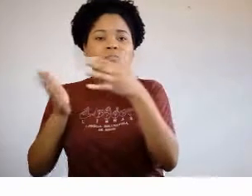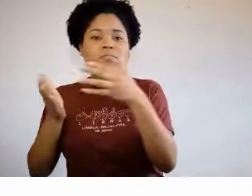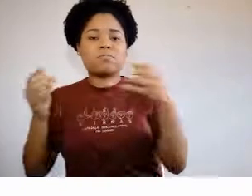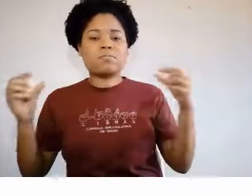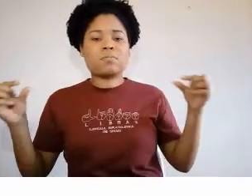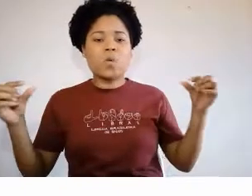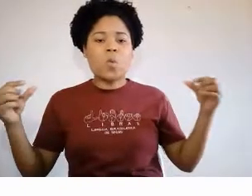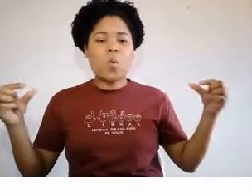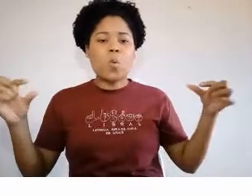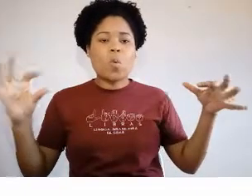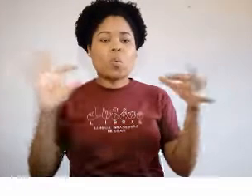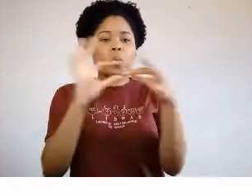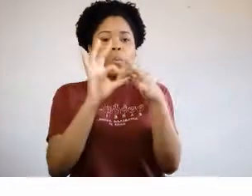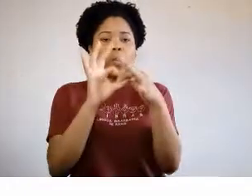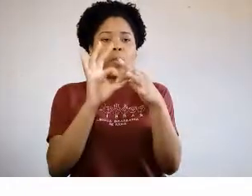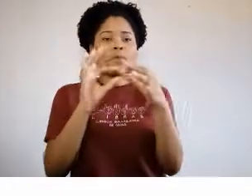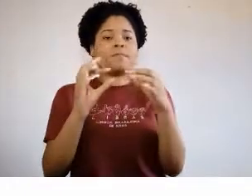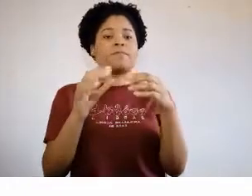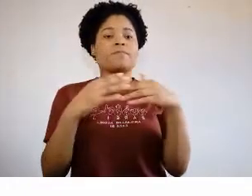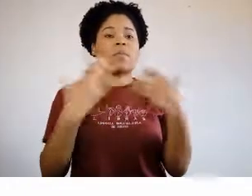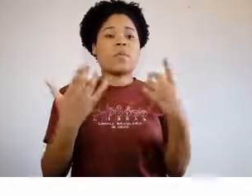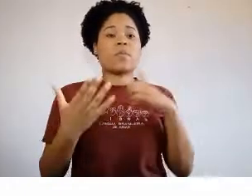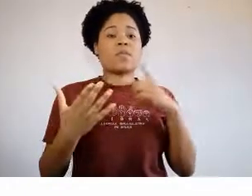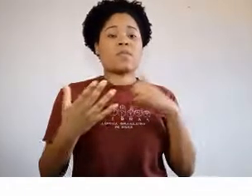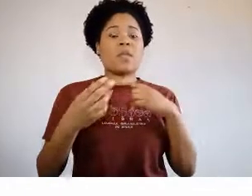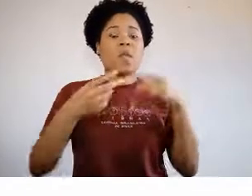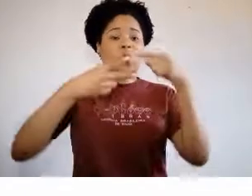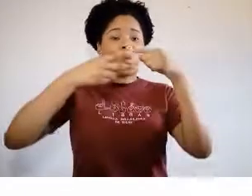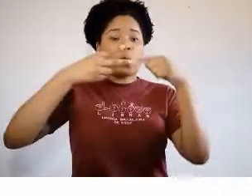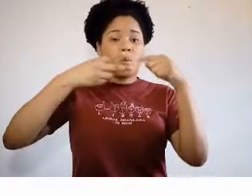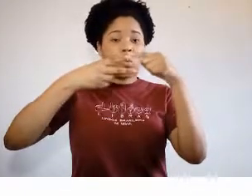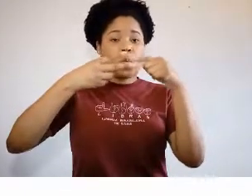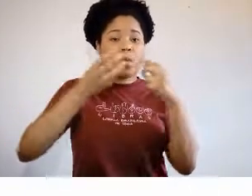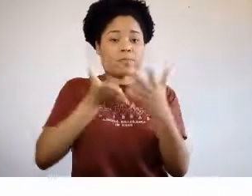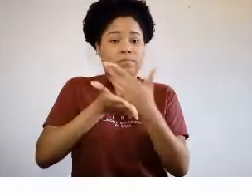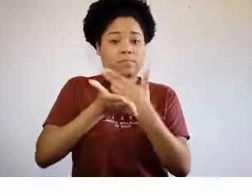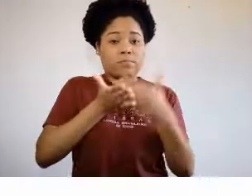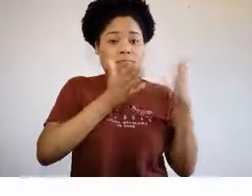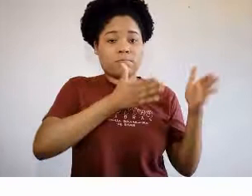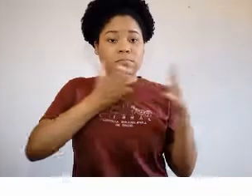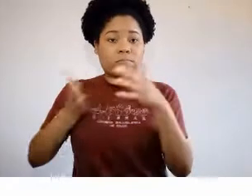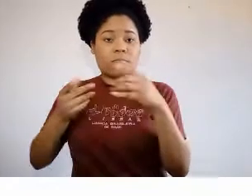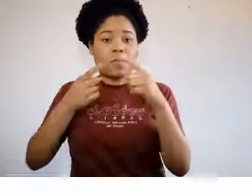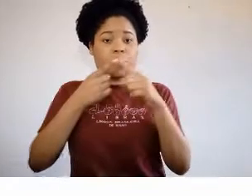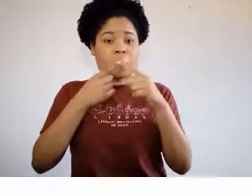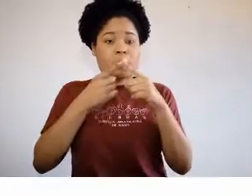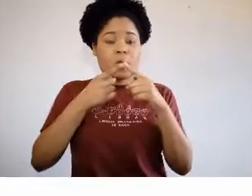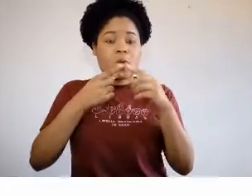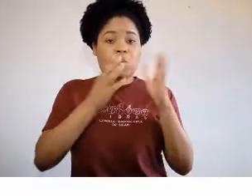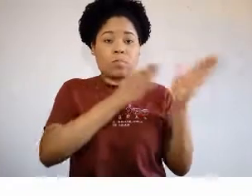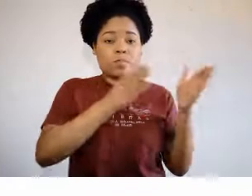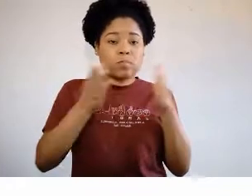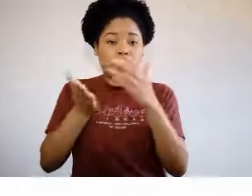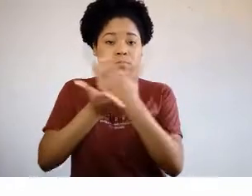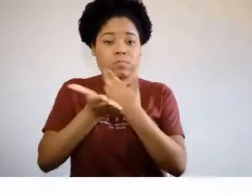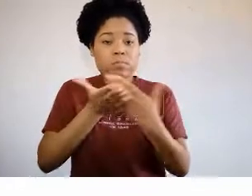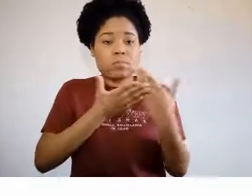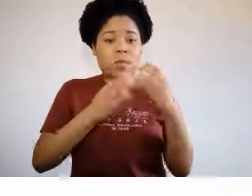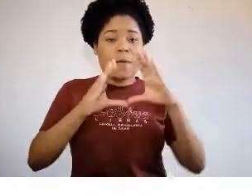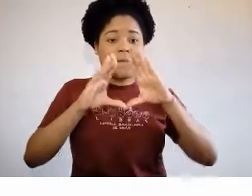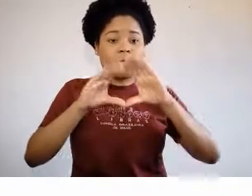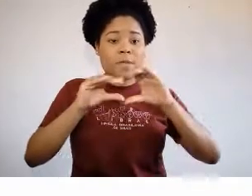seus componentes se conectam entre si. Dessa forma, nós temos dois tipos de topologia. A topologia